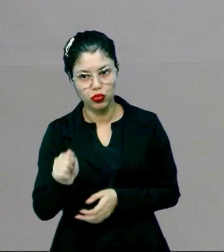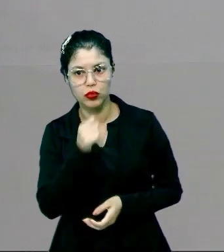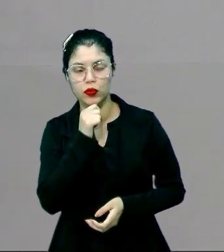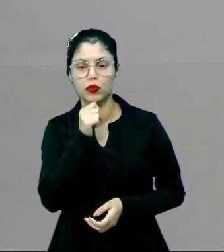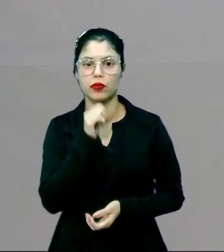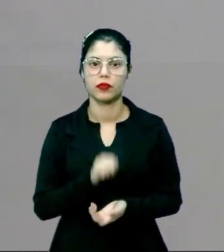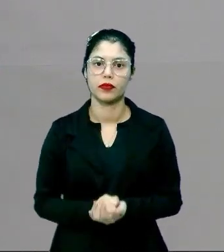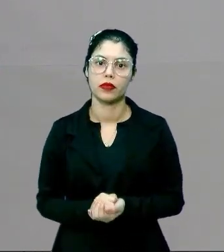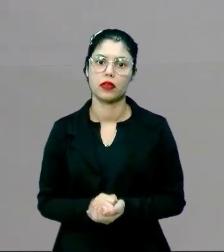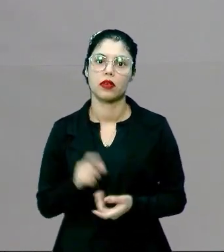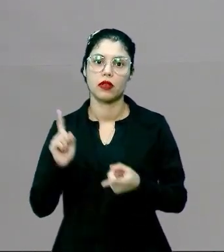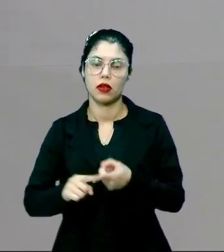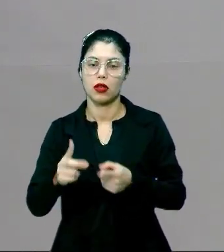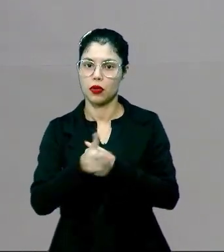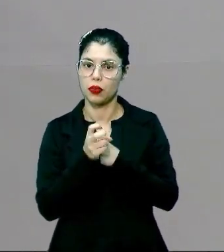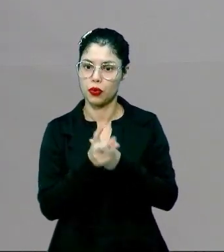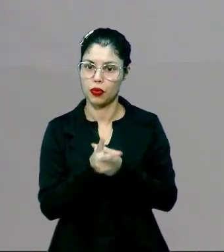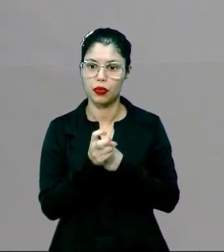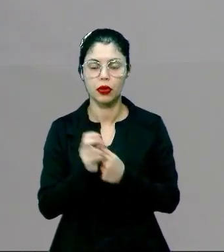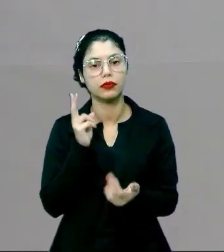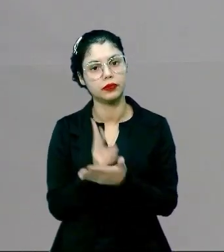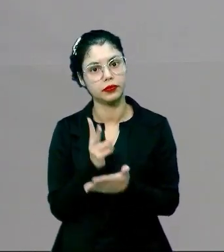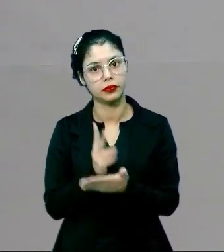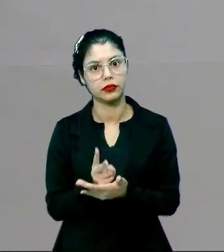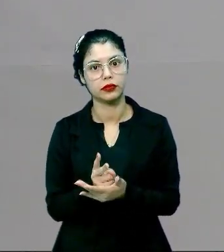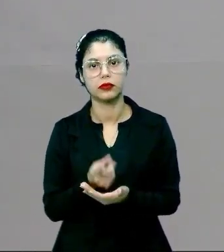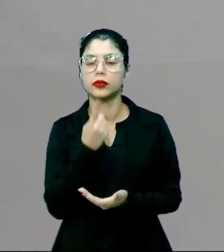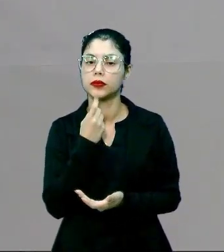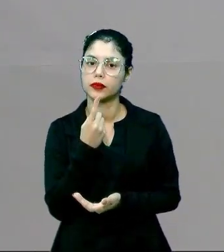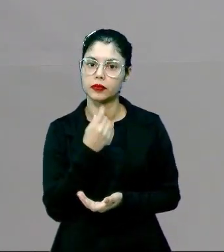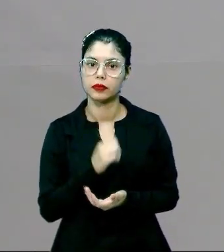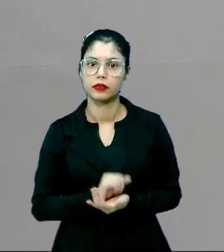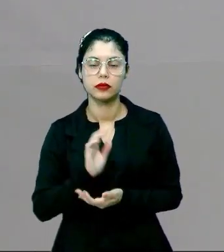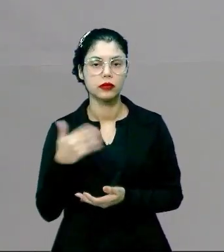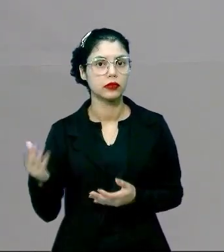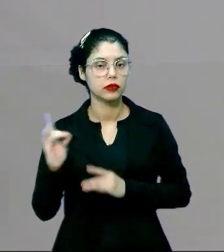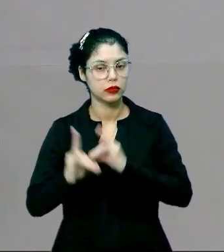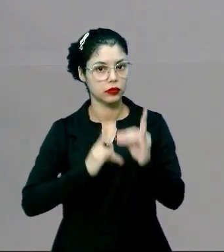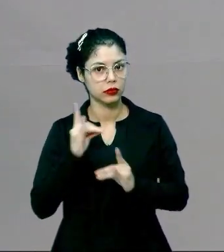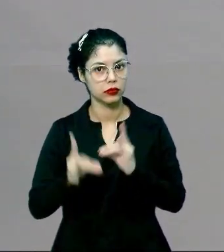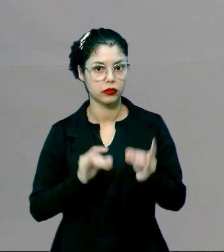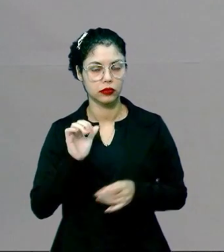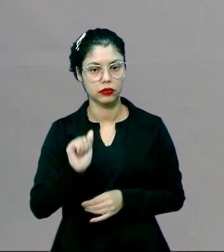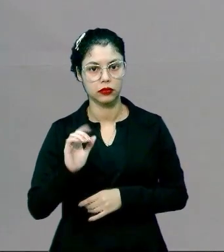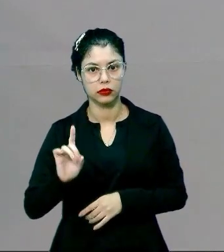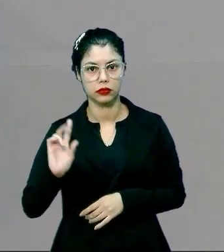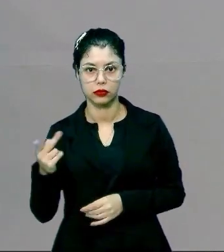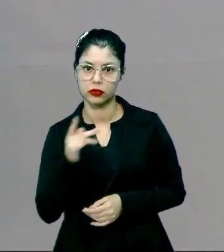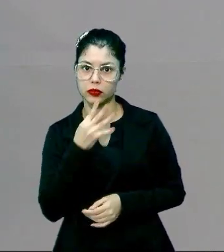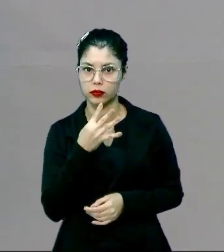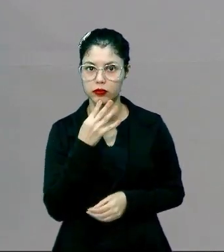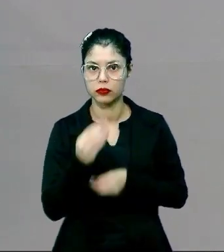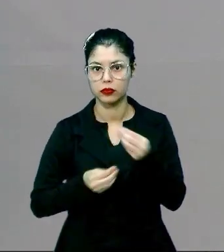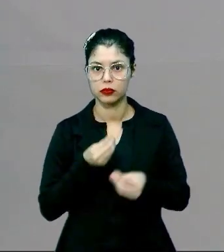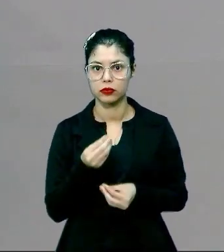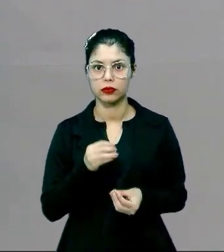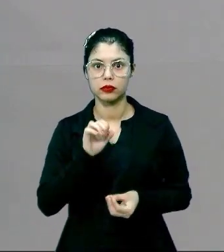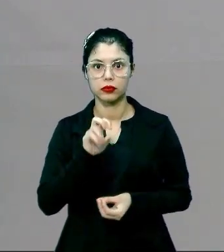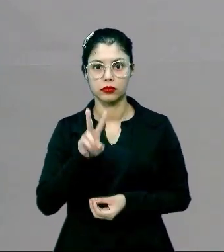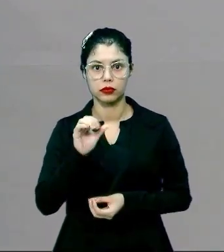Porque ele faz a reabsorção de água no seu sangue. Então, qual é o hormônio? ADH, que é conhecido também